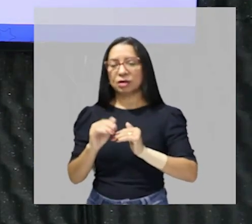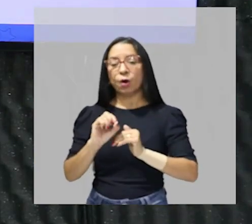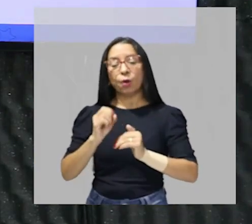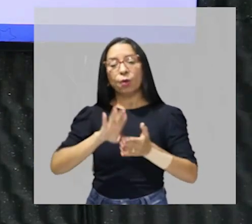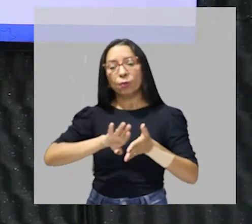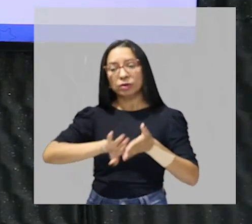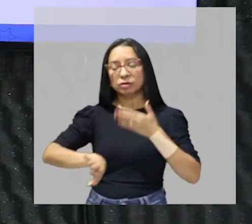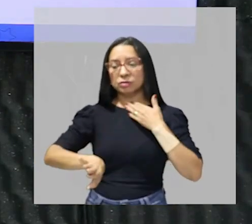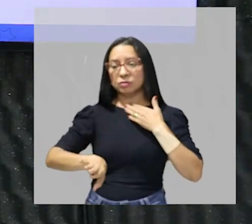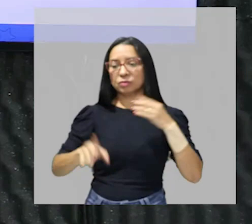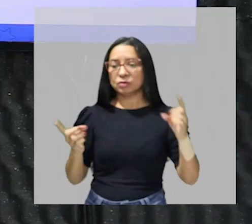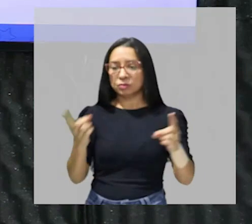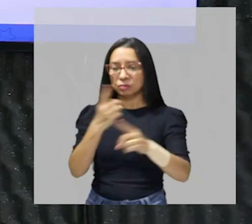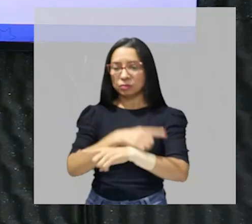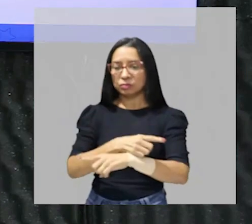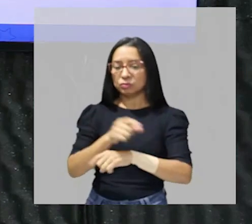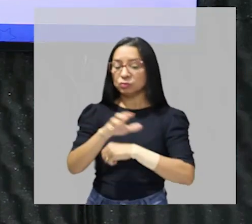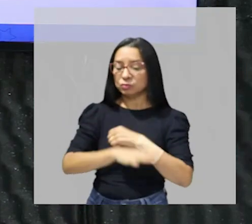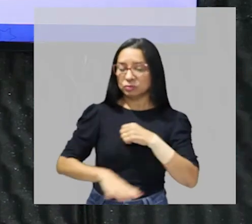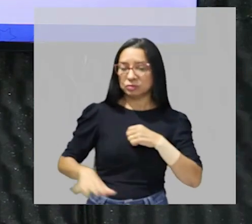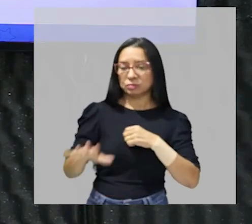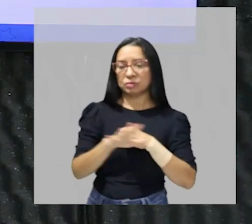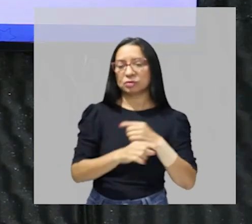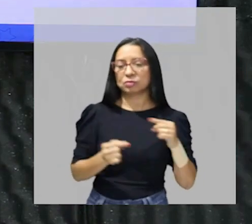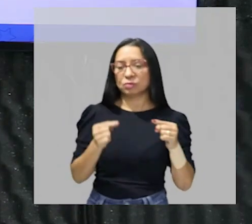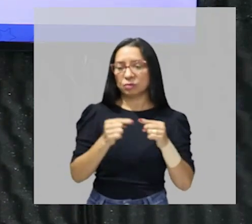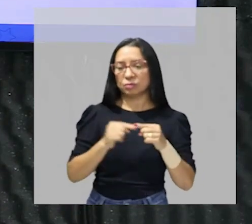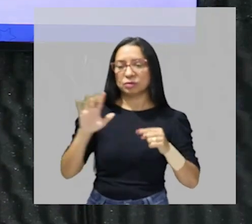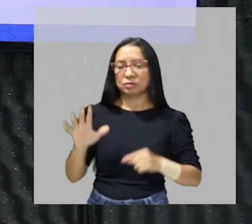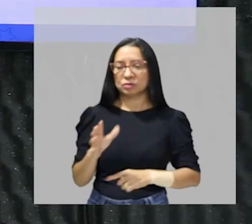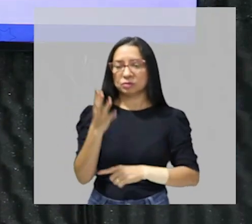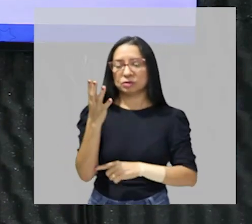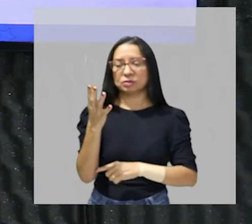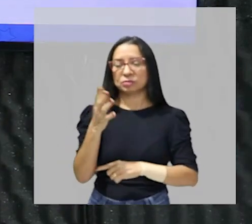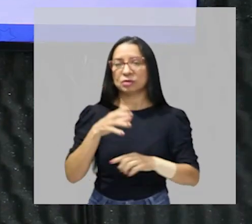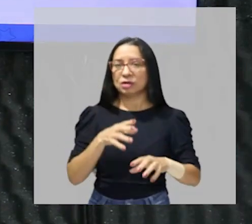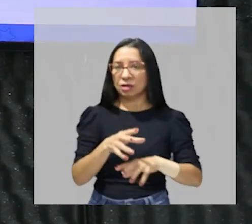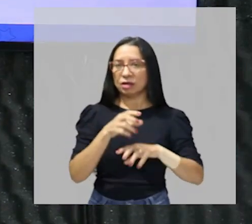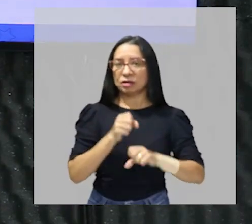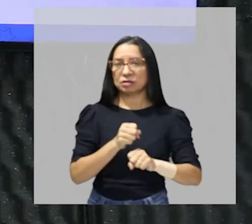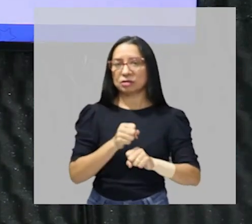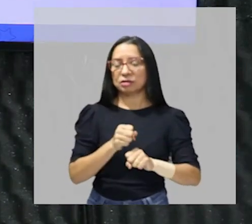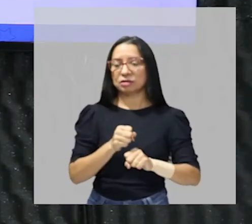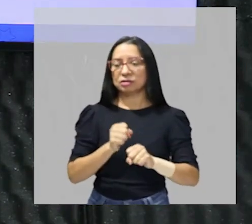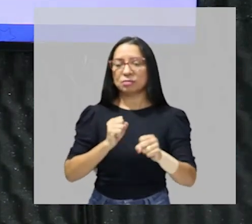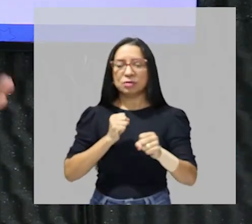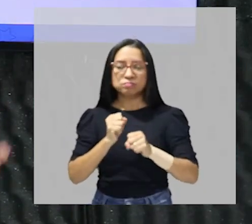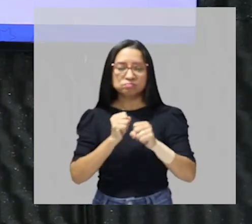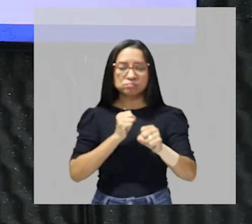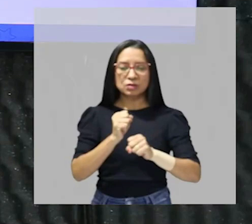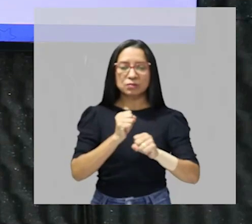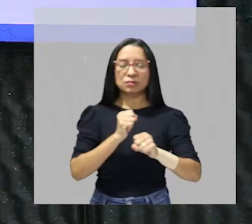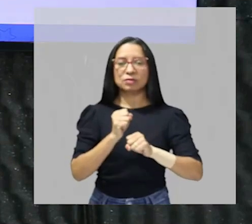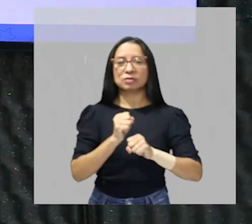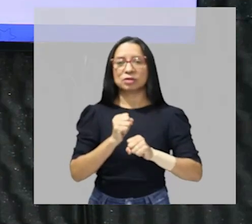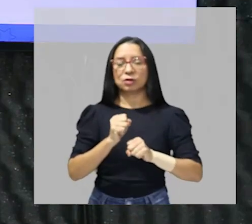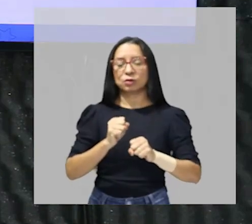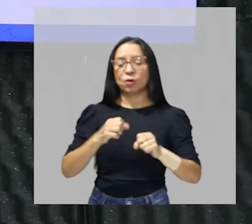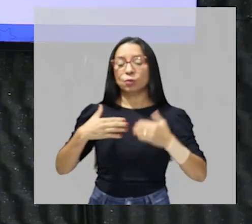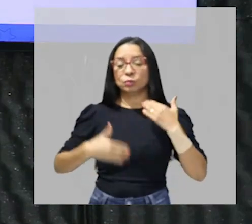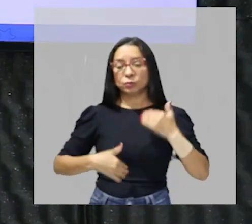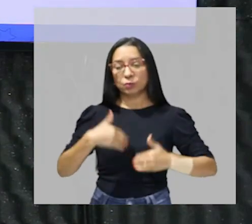um determinado espaço, combinando ações de ataque e defesa dirigidas ao corpo do adversário.